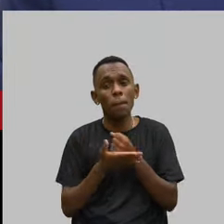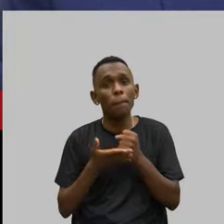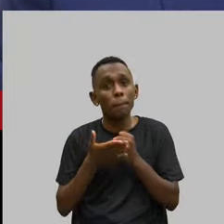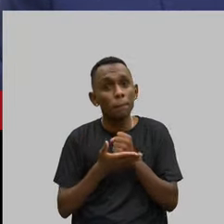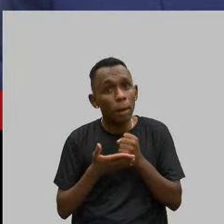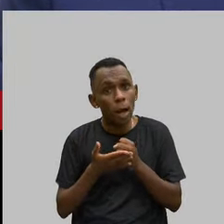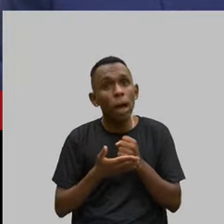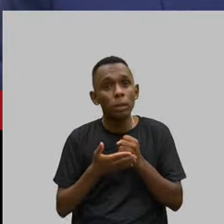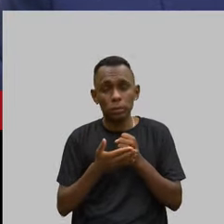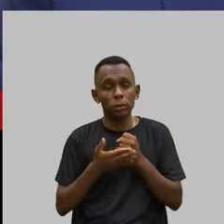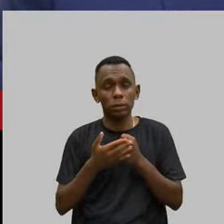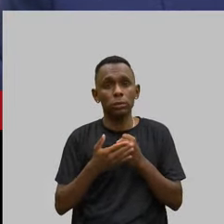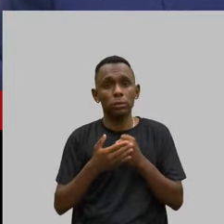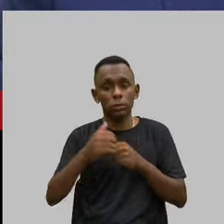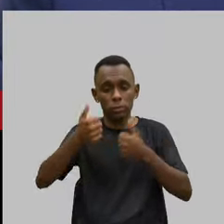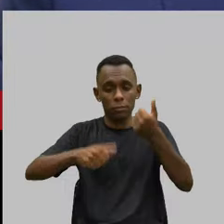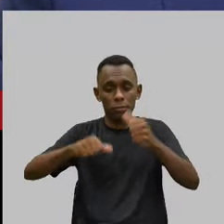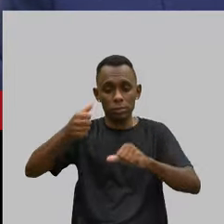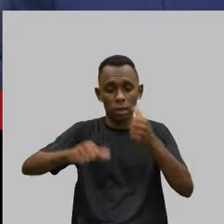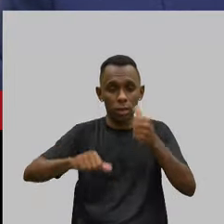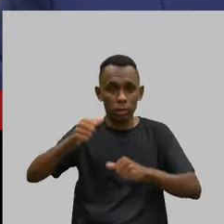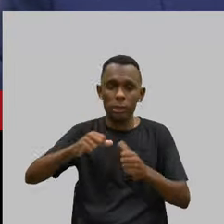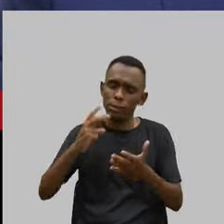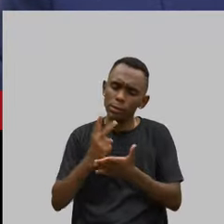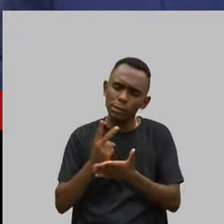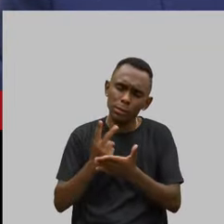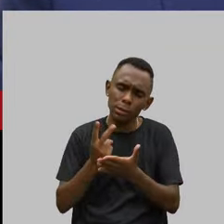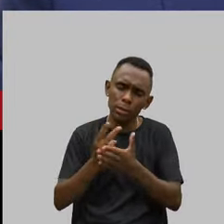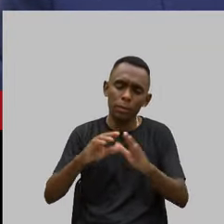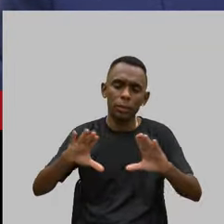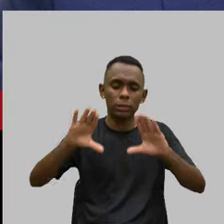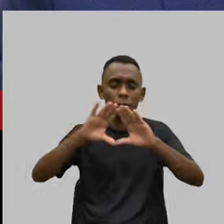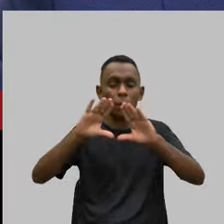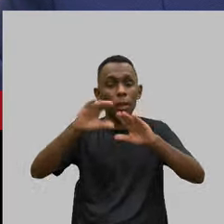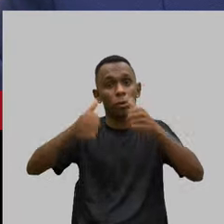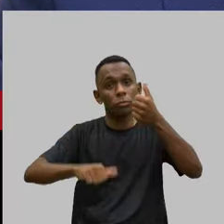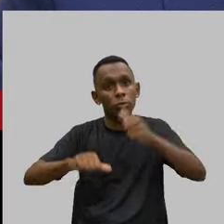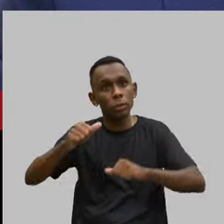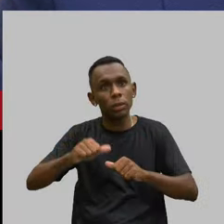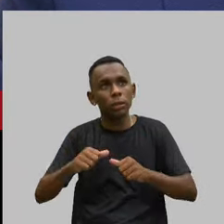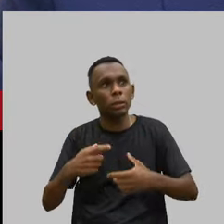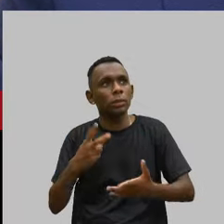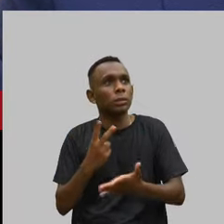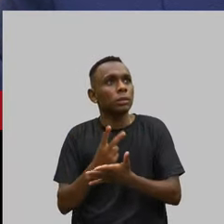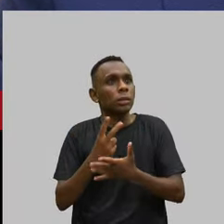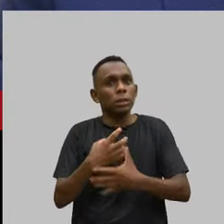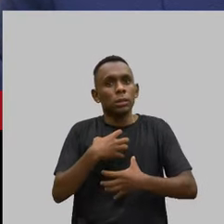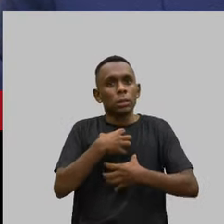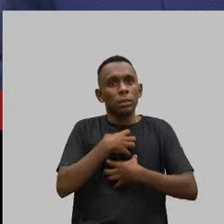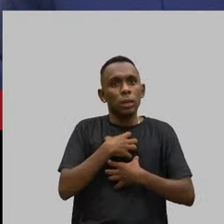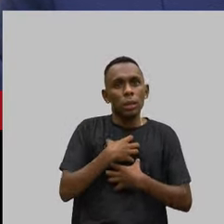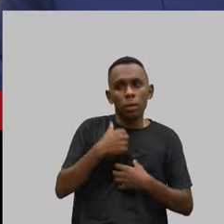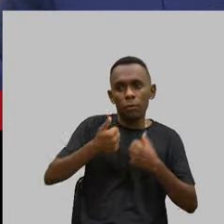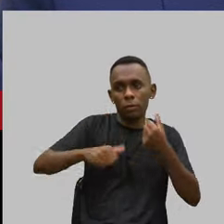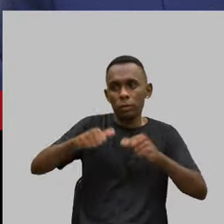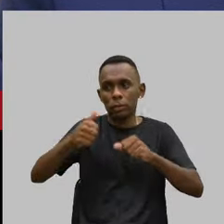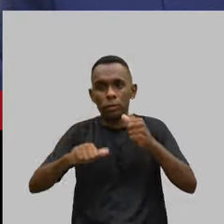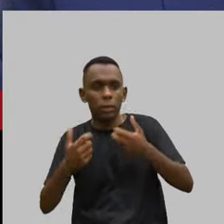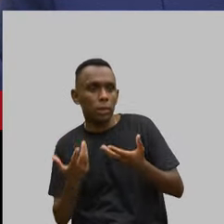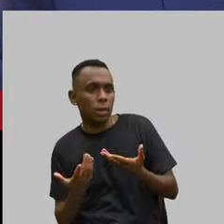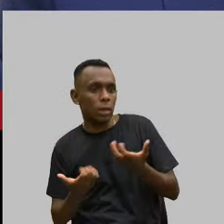Poder Executivo toda vez que o Assembleia fiscaliza começa tem sempre essa tensão né entre o fiscaliza e o parabeniza